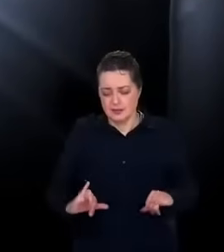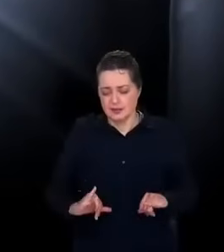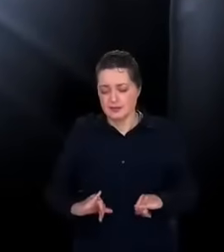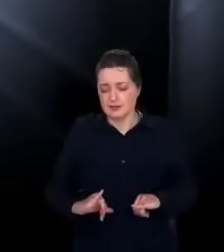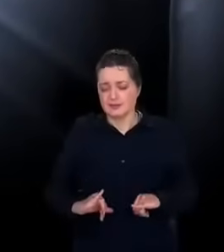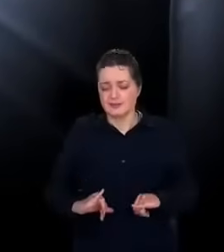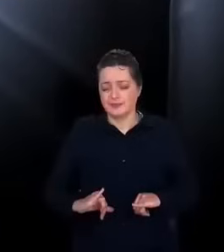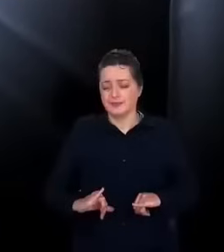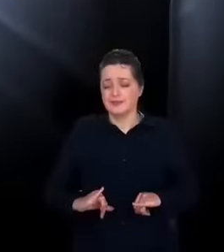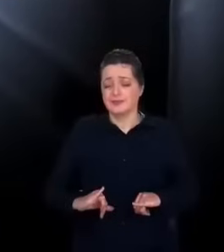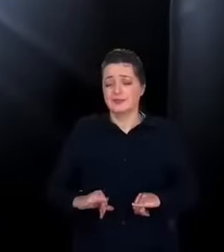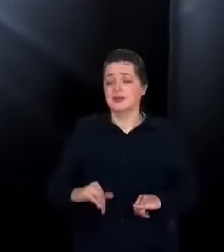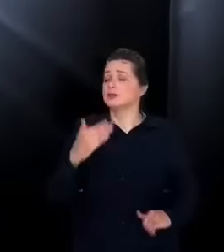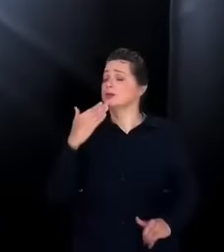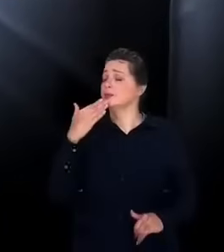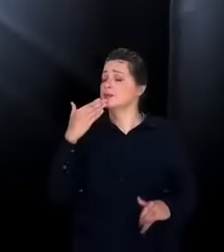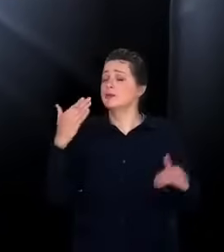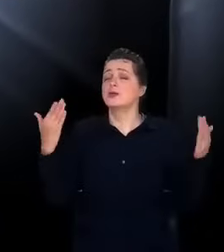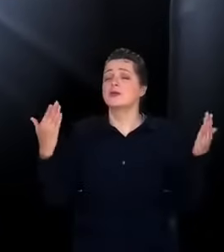sofrendo.